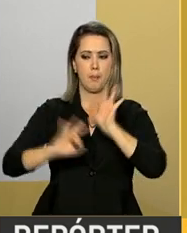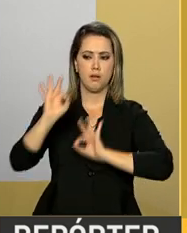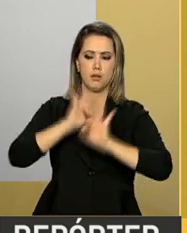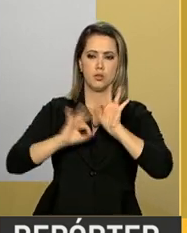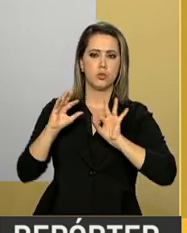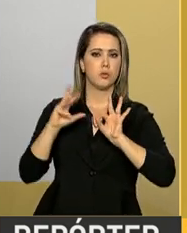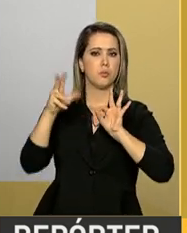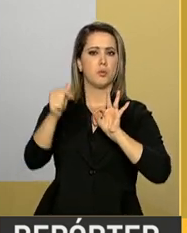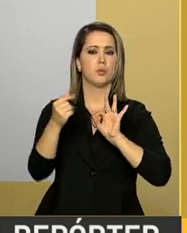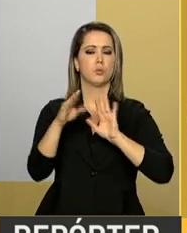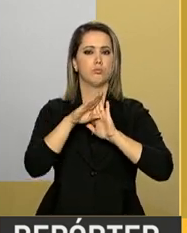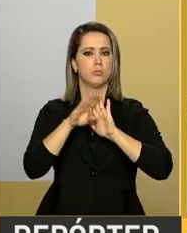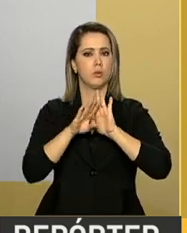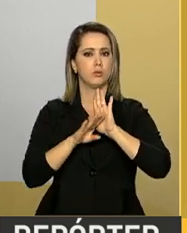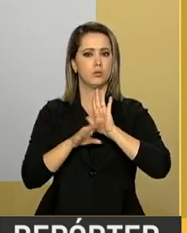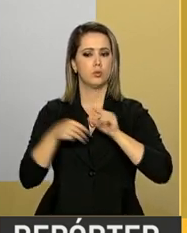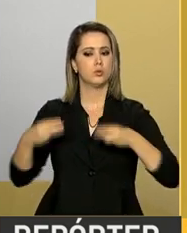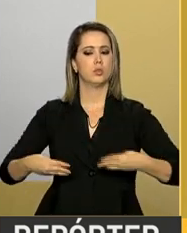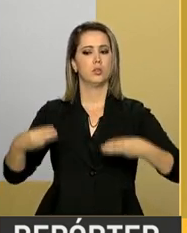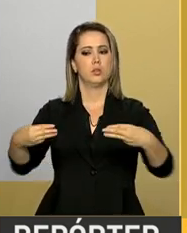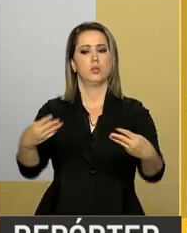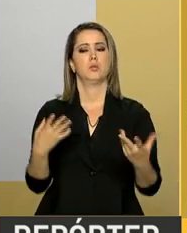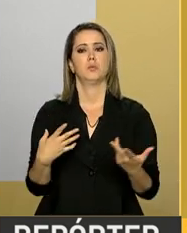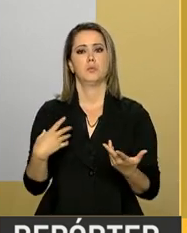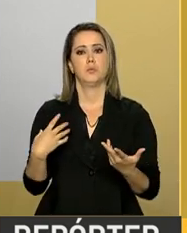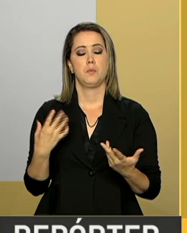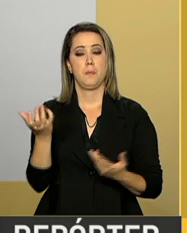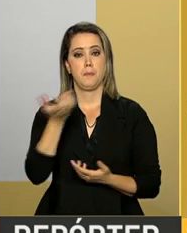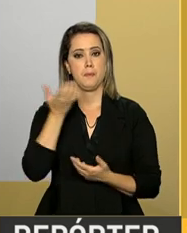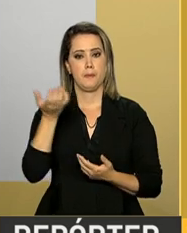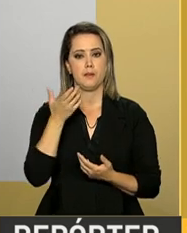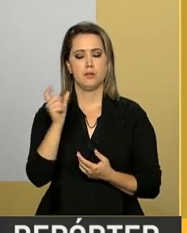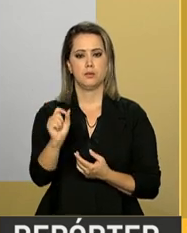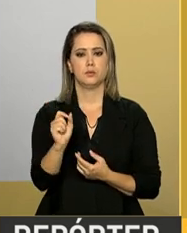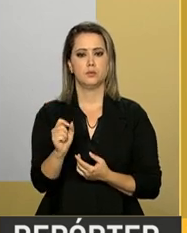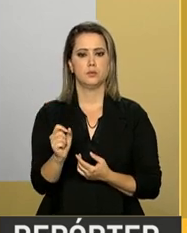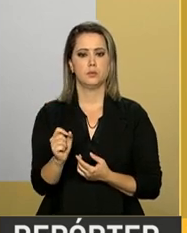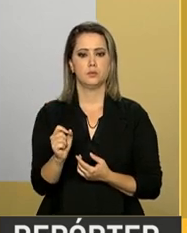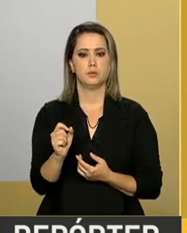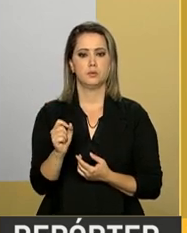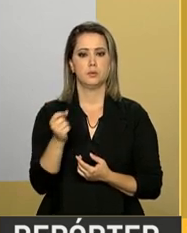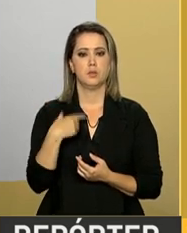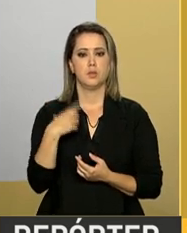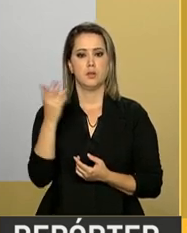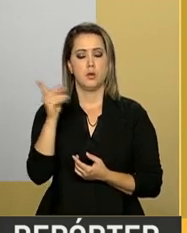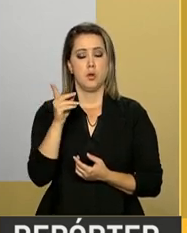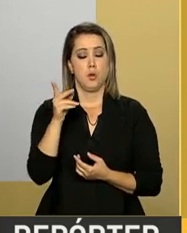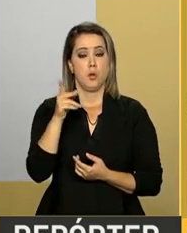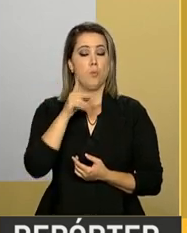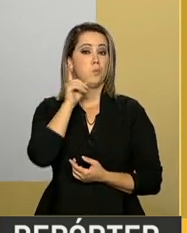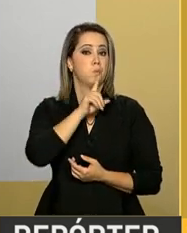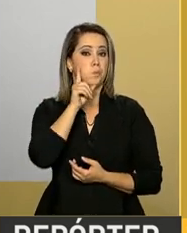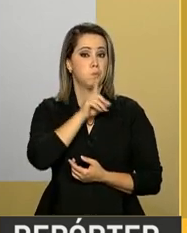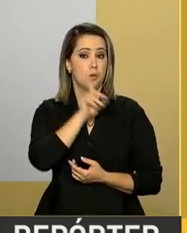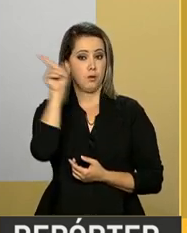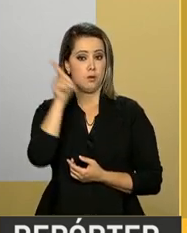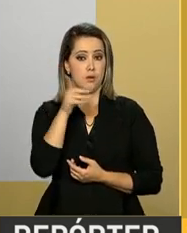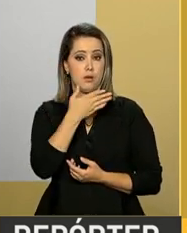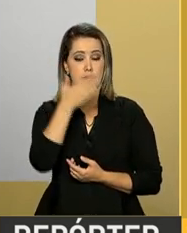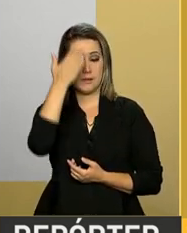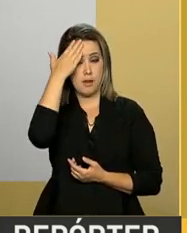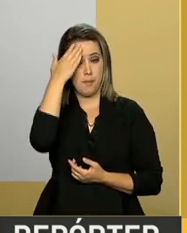aqui no no mapa. E eu pretendo, assim que possível, assim que eh os americanos receberem as informações do